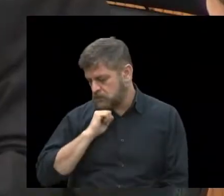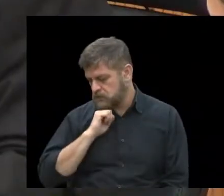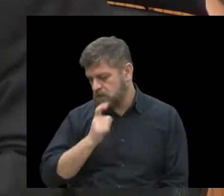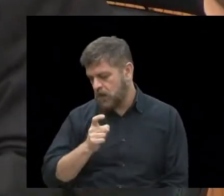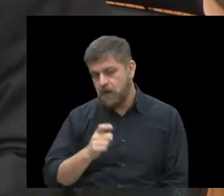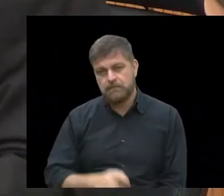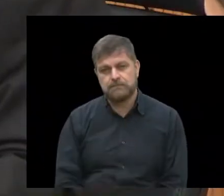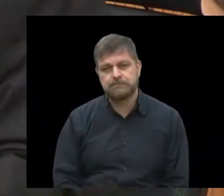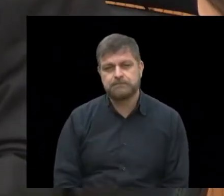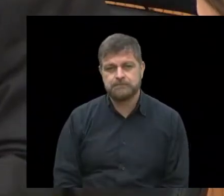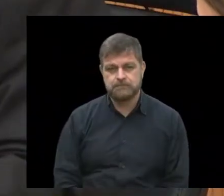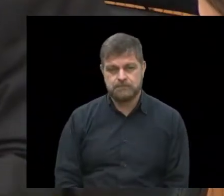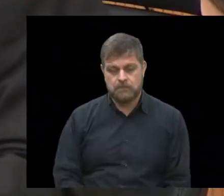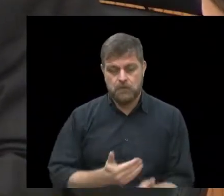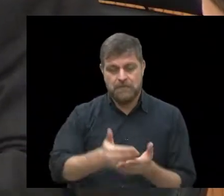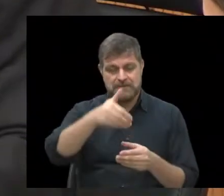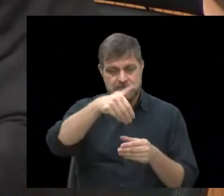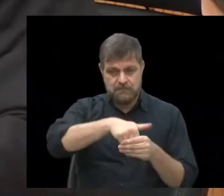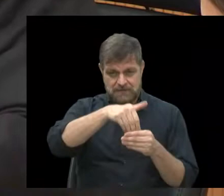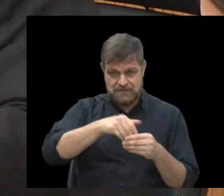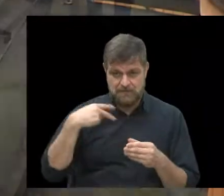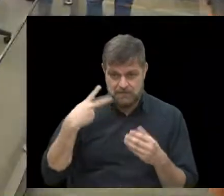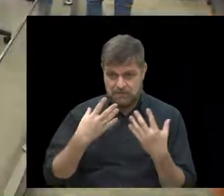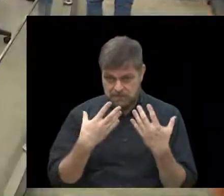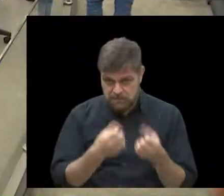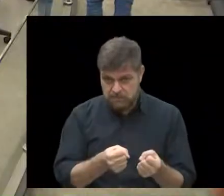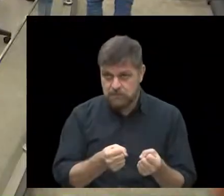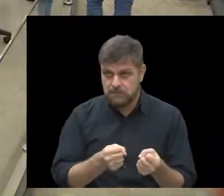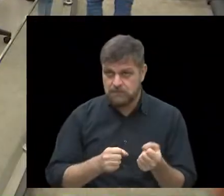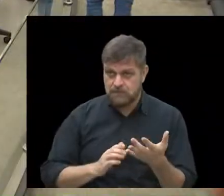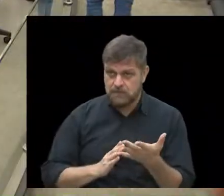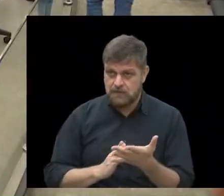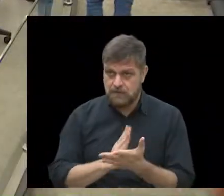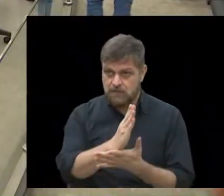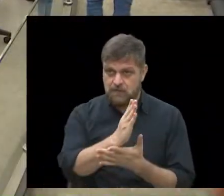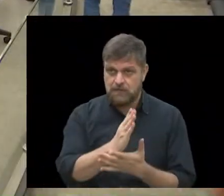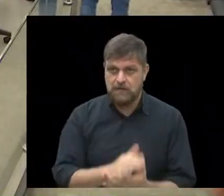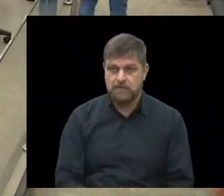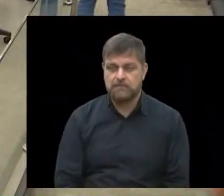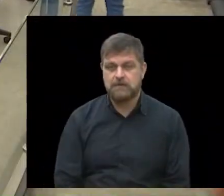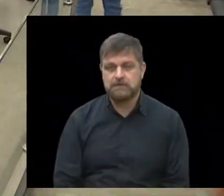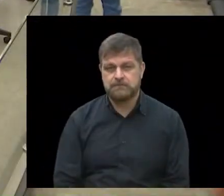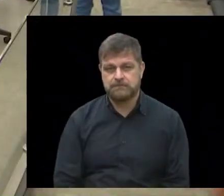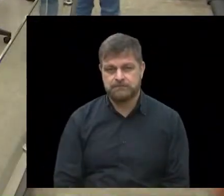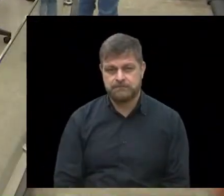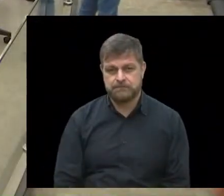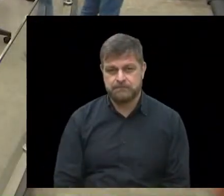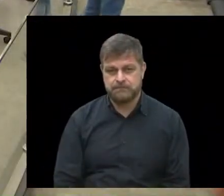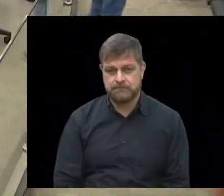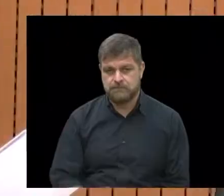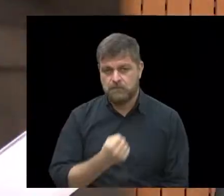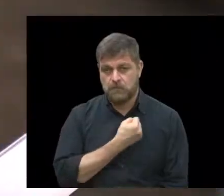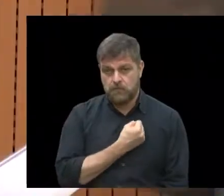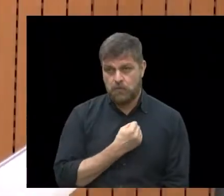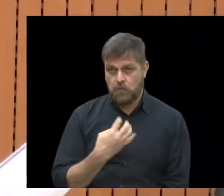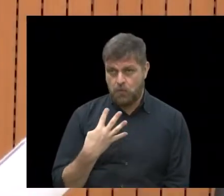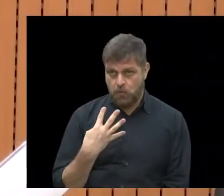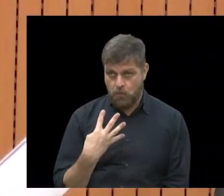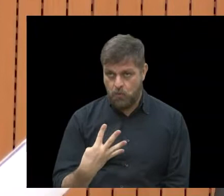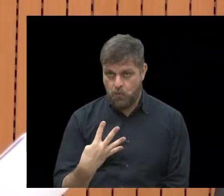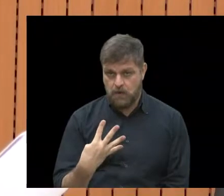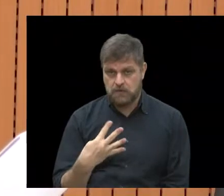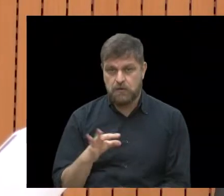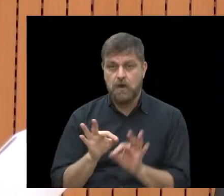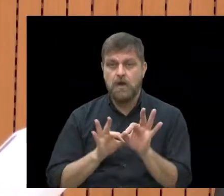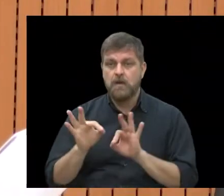havendo vereadores inscritos ao projeto, vai à votação. Vereadores favoráveis permaneçam como estão. Aprovado. Item 4, na pauta do regime de